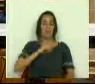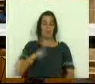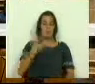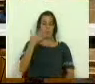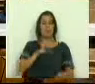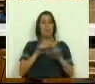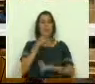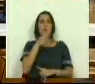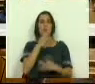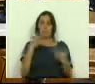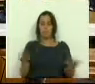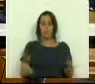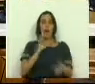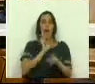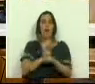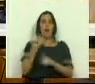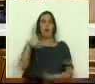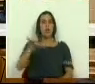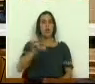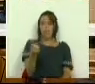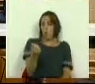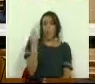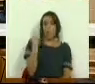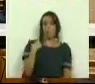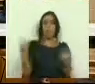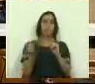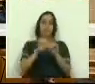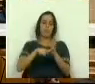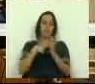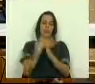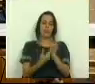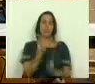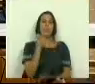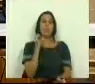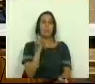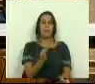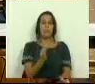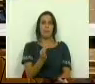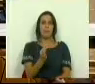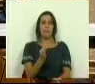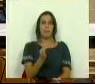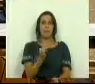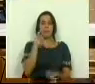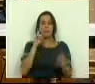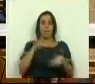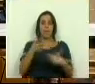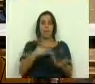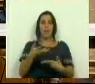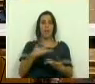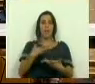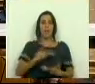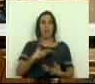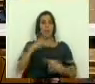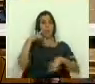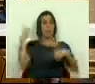Senhoras e senhores deputados, quando em julho do ano passado discutimos o projeto de resolução do Partido Comunista Português pela renegociação da dívida